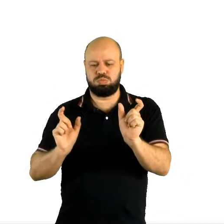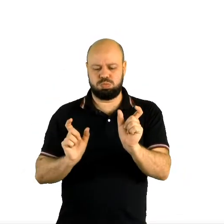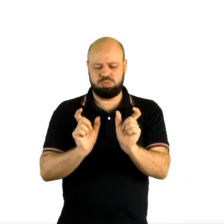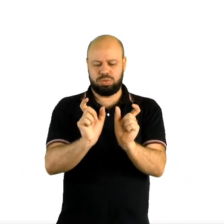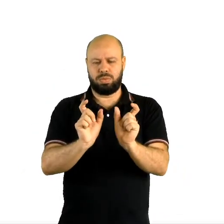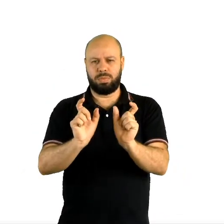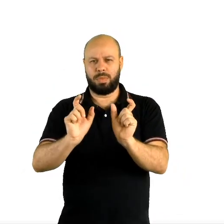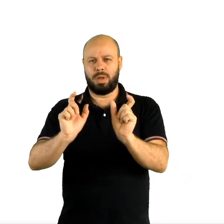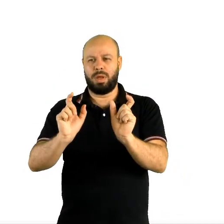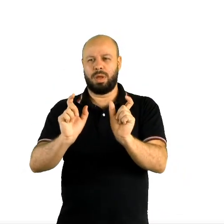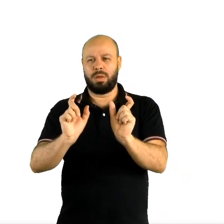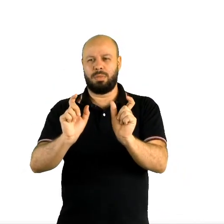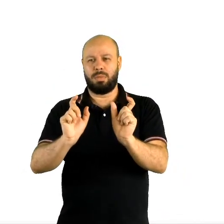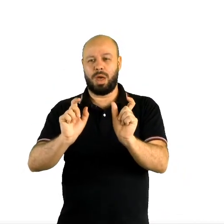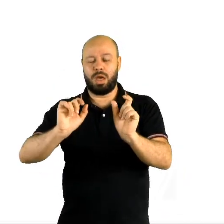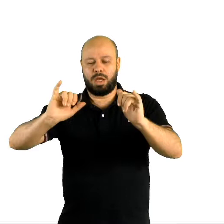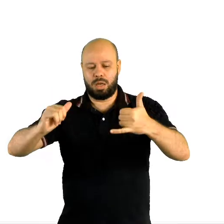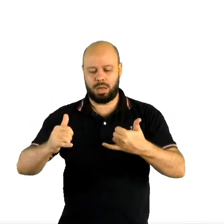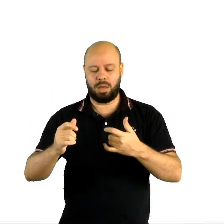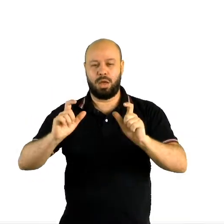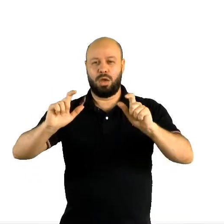por aglutinação.